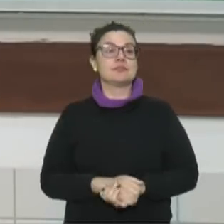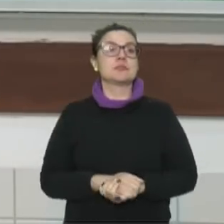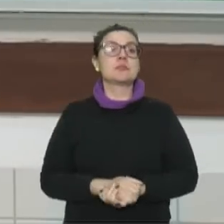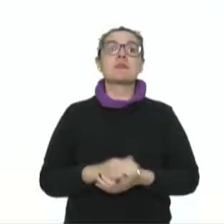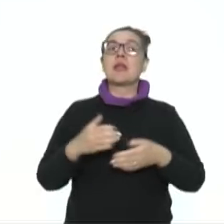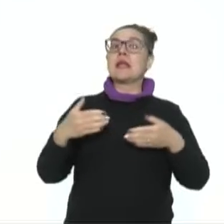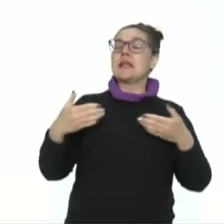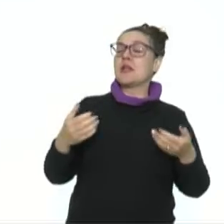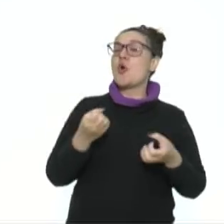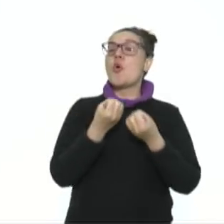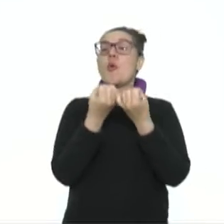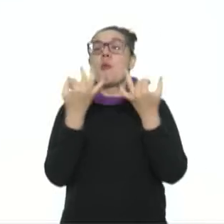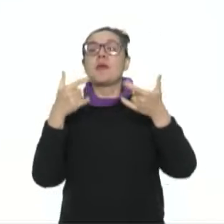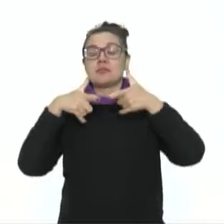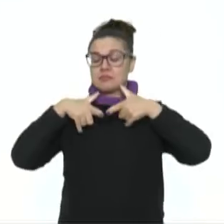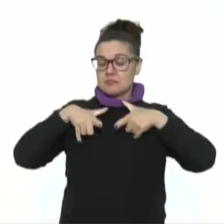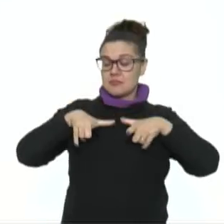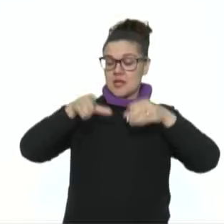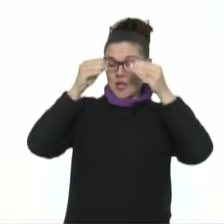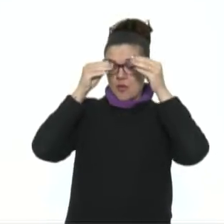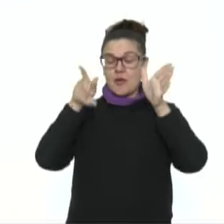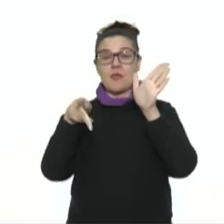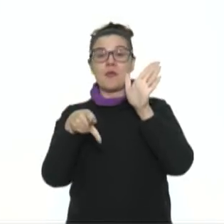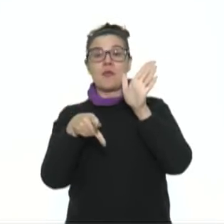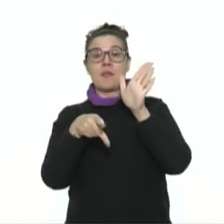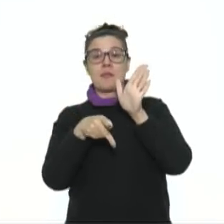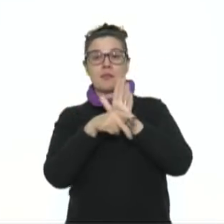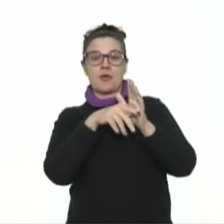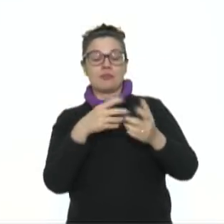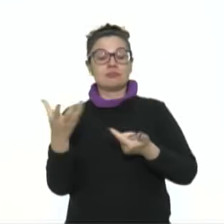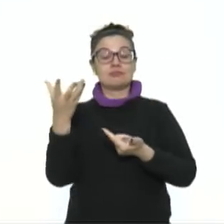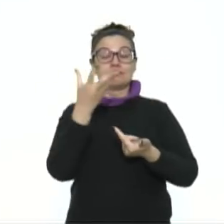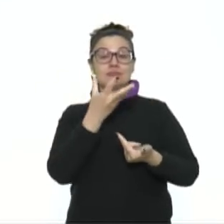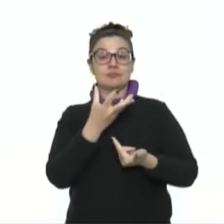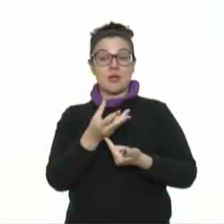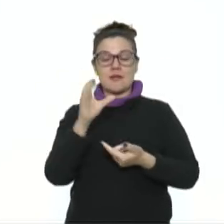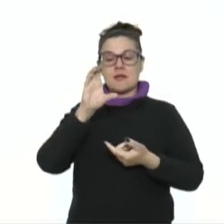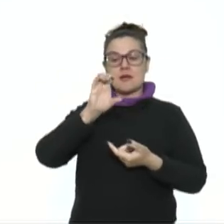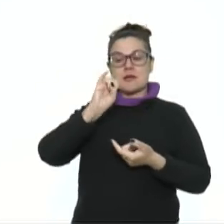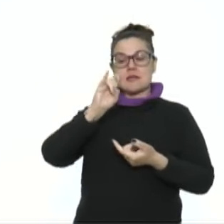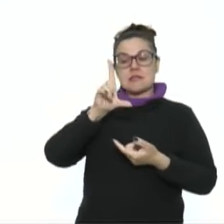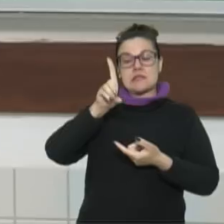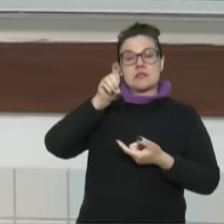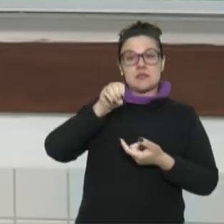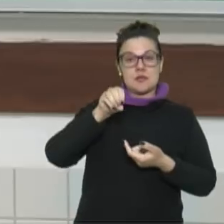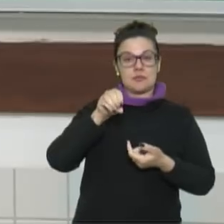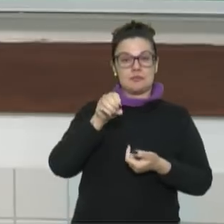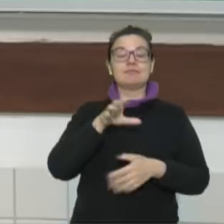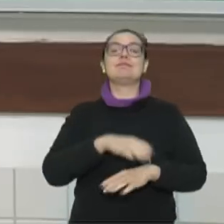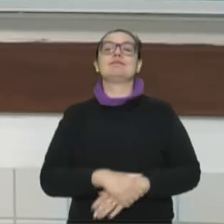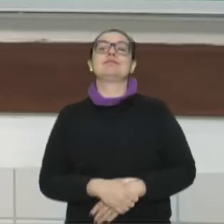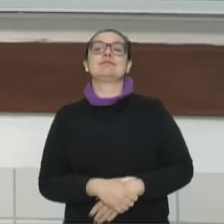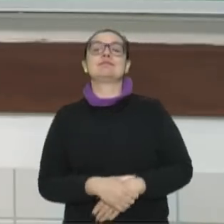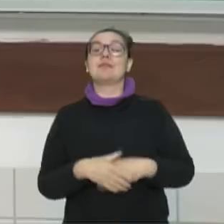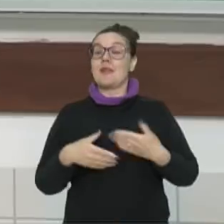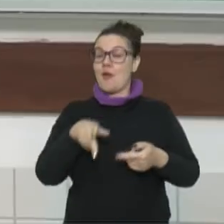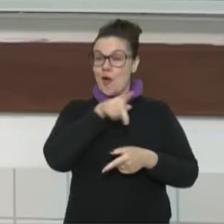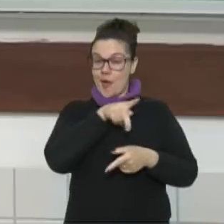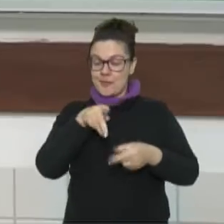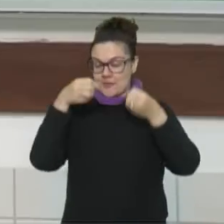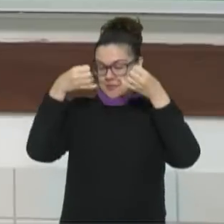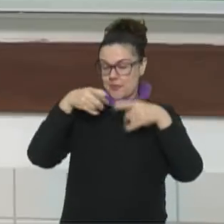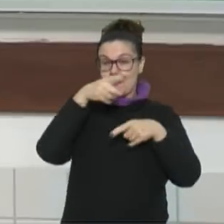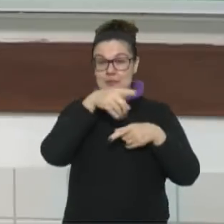Então, quais são as linguagens artísticas exploradas pelo artista brasileiro Cildo Meireles? A professora falou aqui, será que